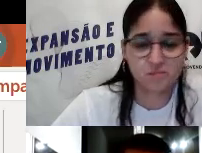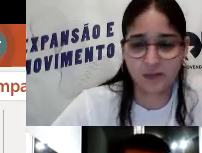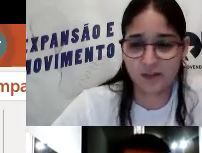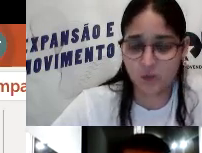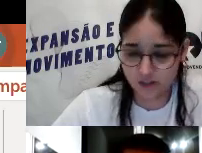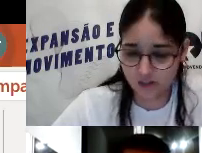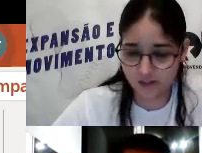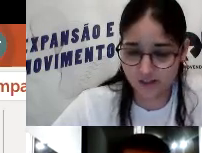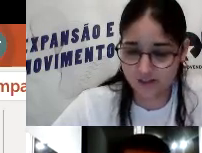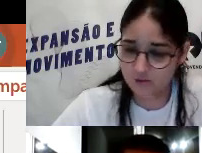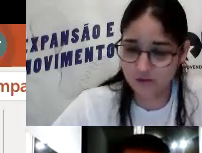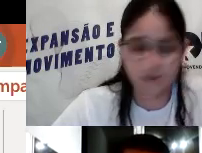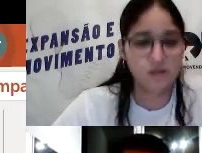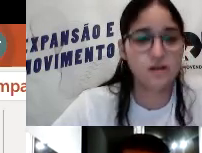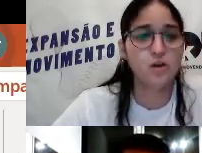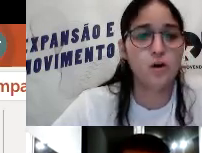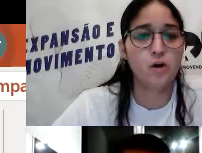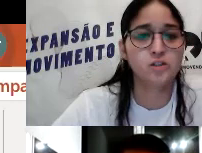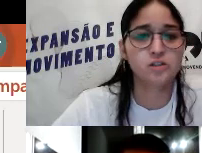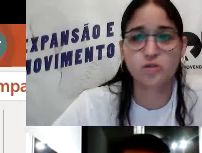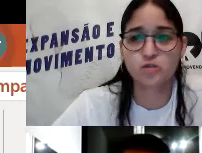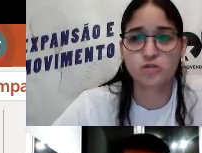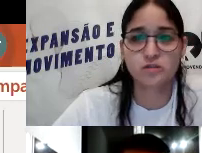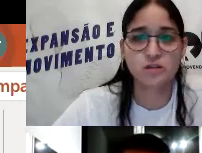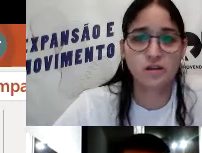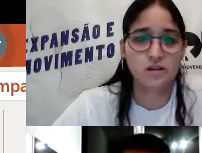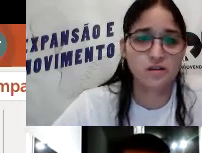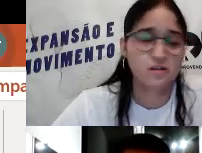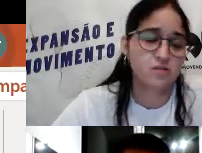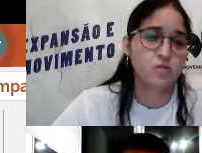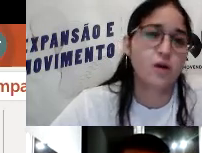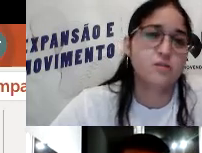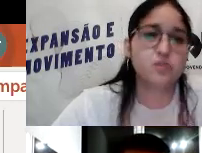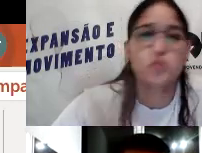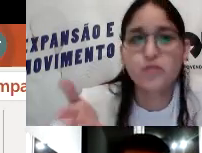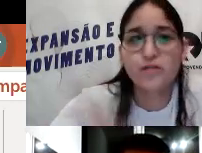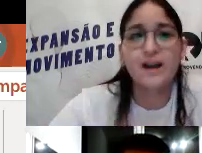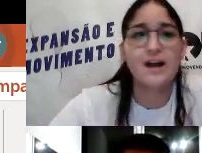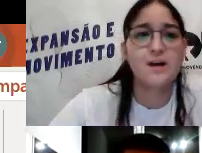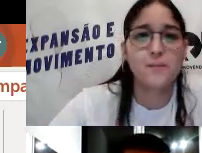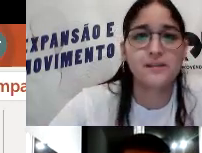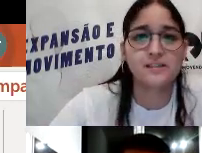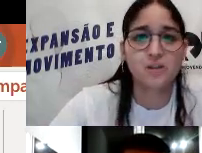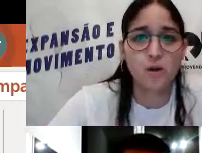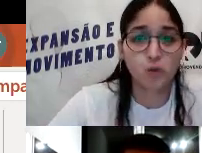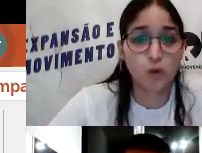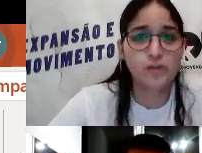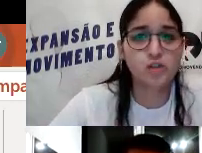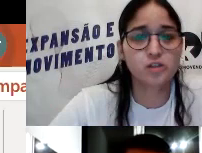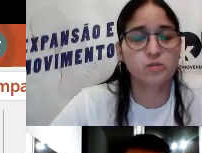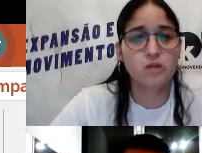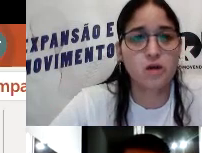aí pela noite e eu queria, em nome de todos as pessoas vão falar, mas em nome